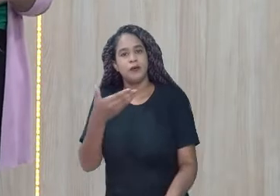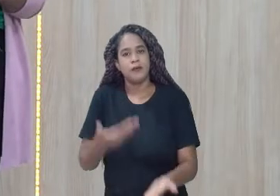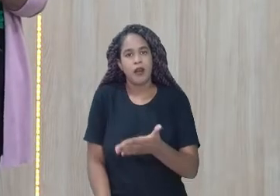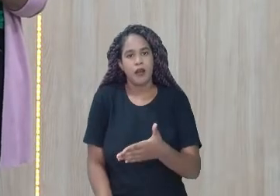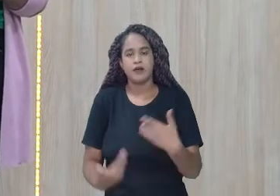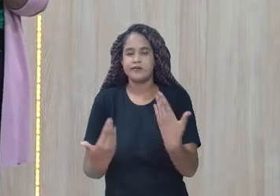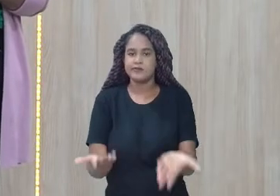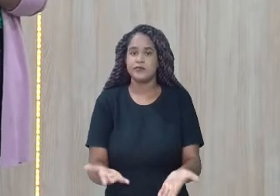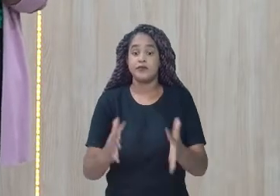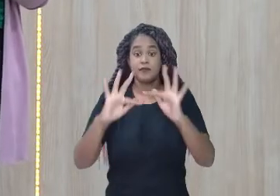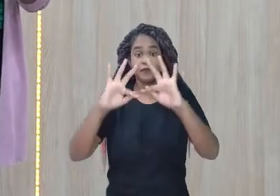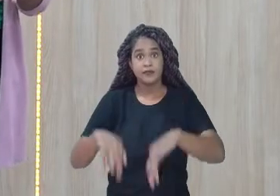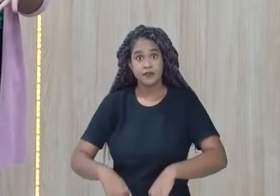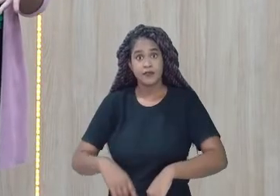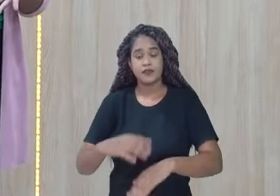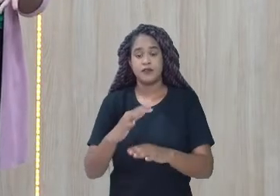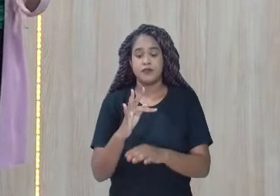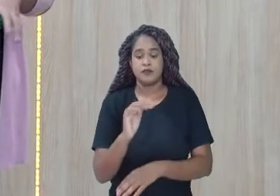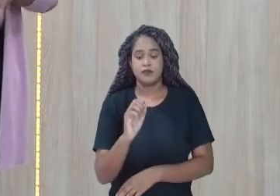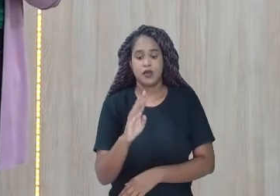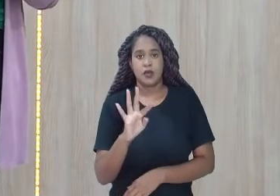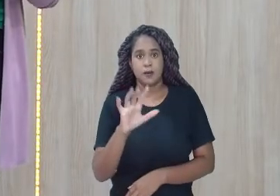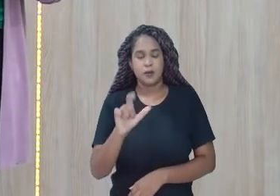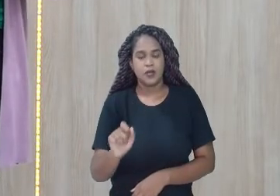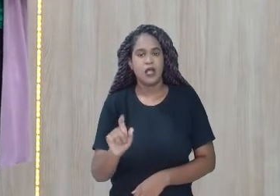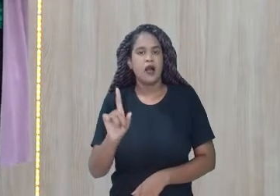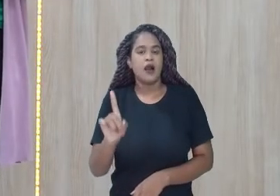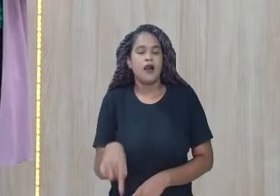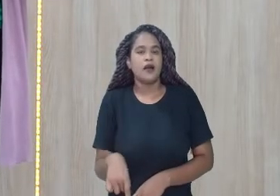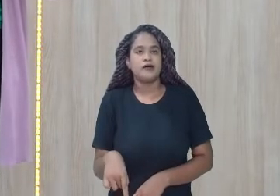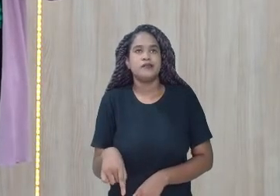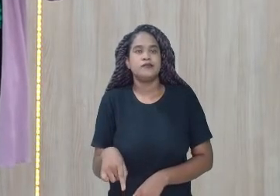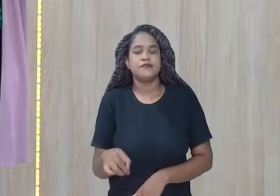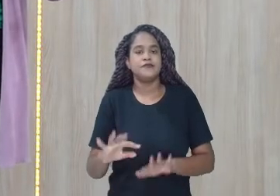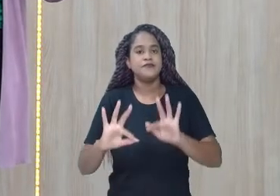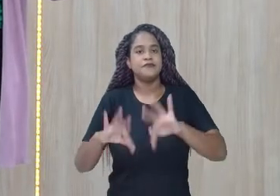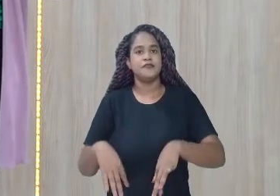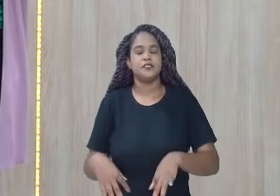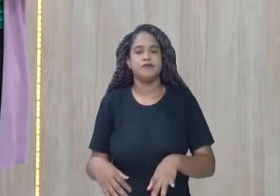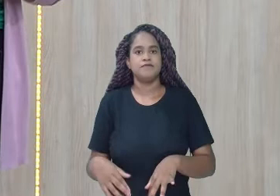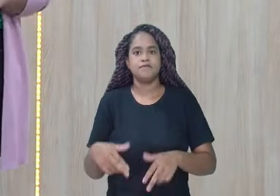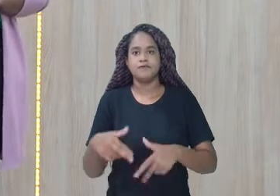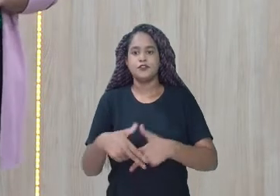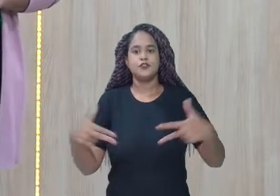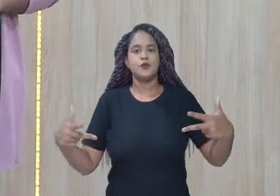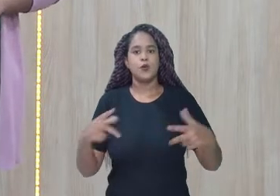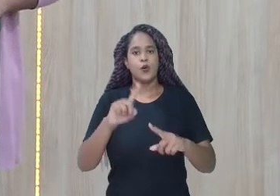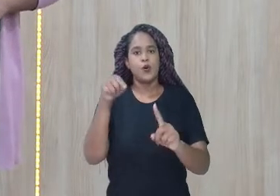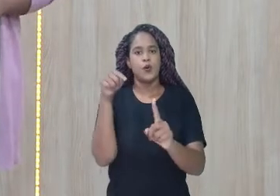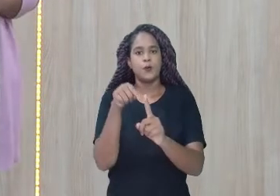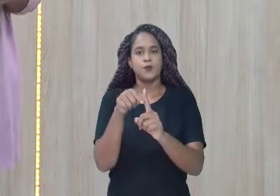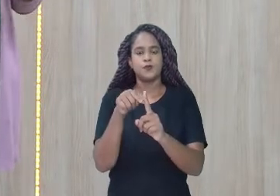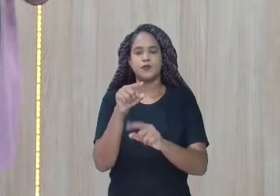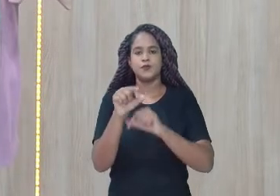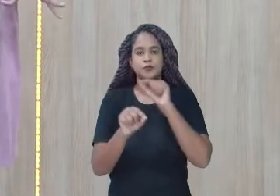da fábula que é inusitado, que tenta, através desse final inusitado, trazer um ensinamento para